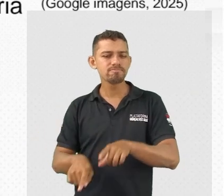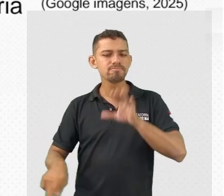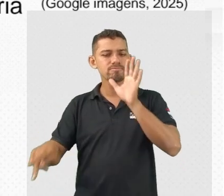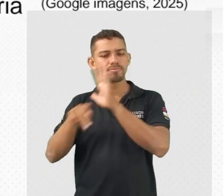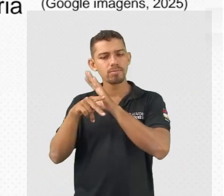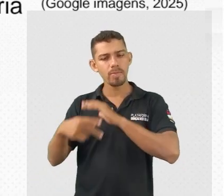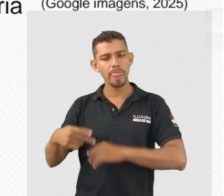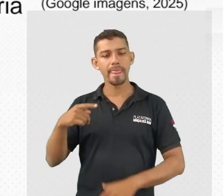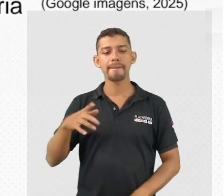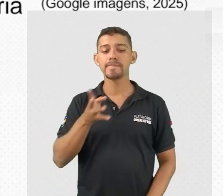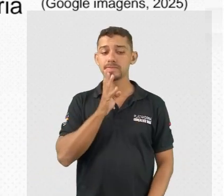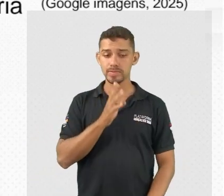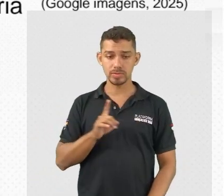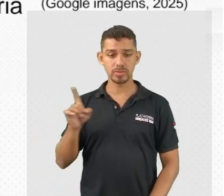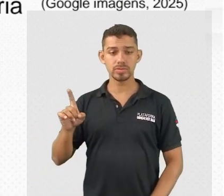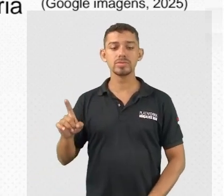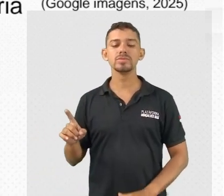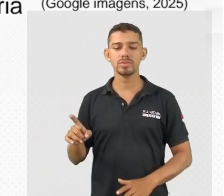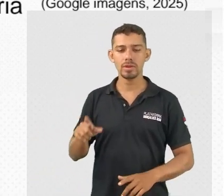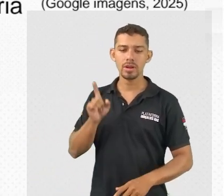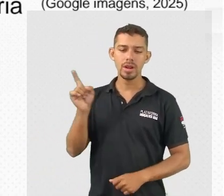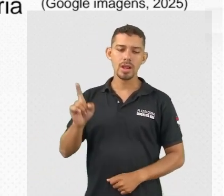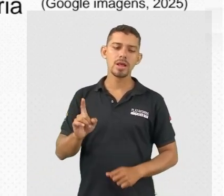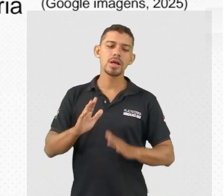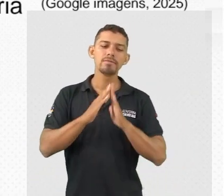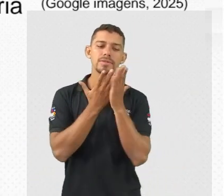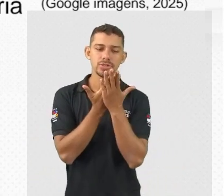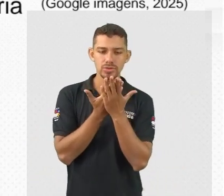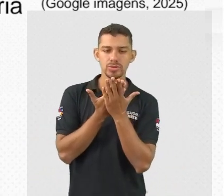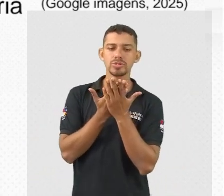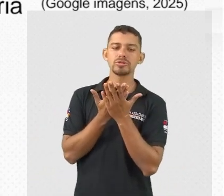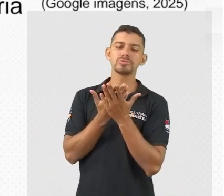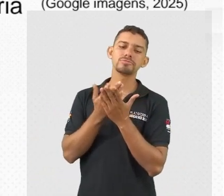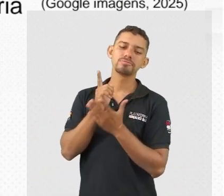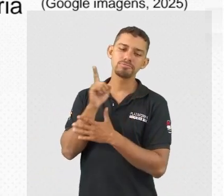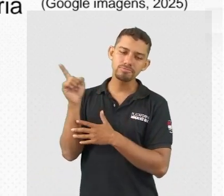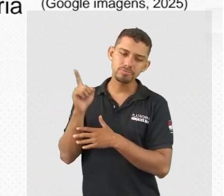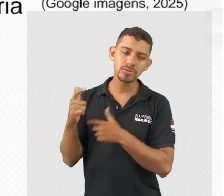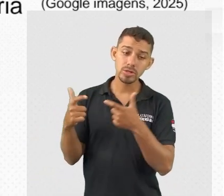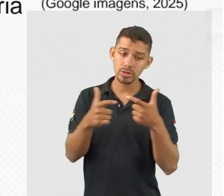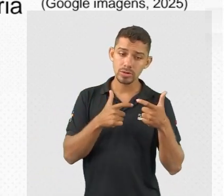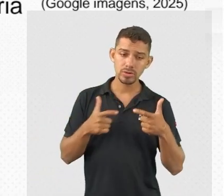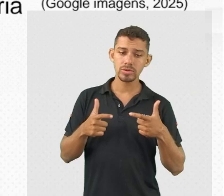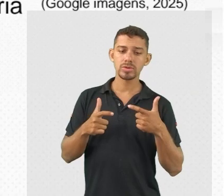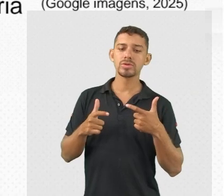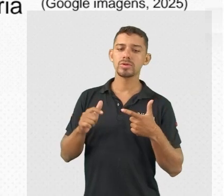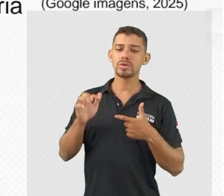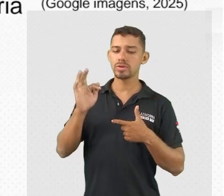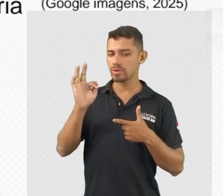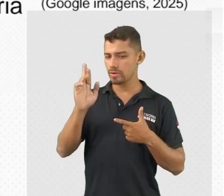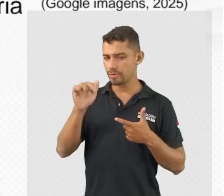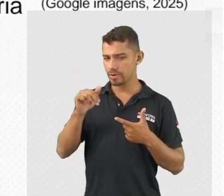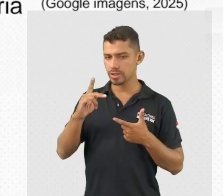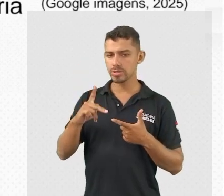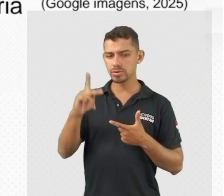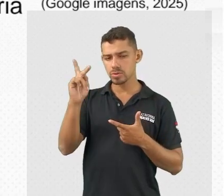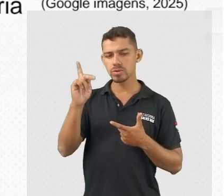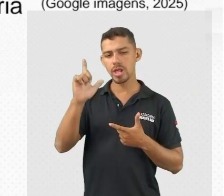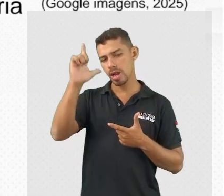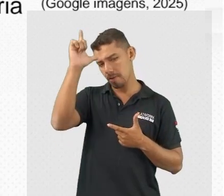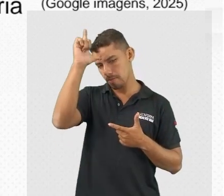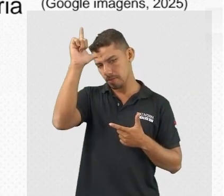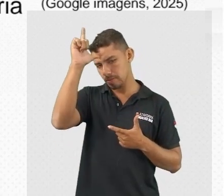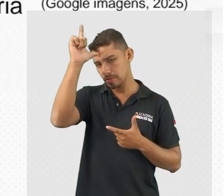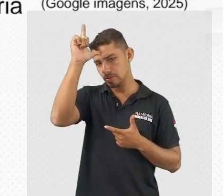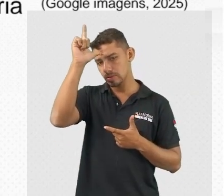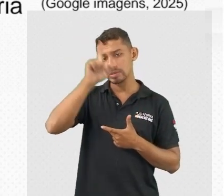ficou conhecido como Escola de Frankfurt, tá? Que era uma universidade sediada na cidade de Frankfurt, na Alemanha. E esses